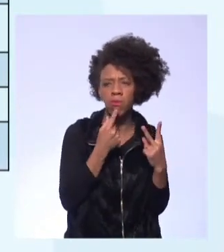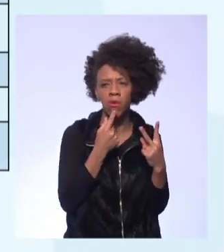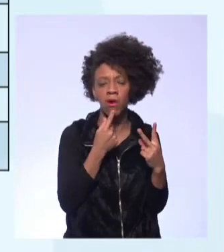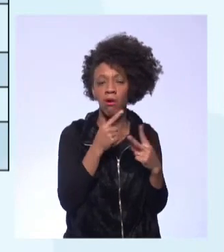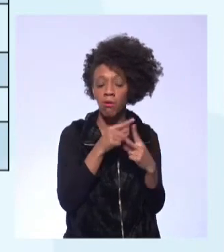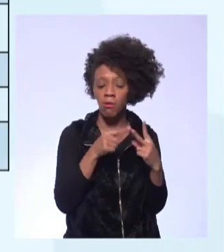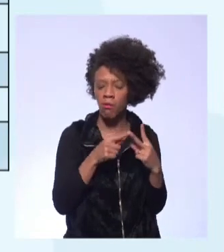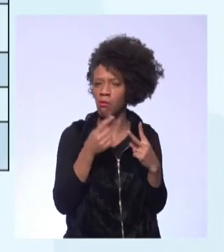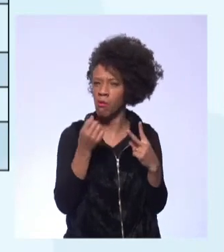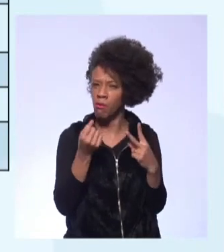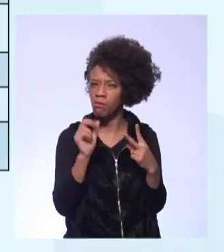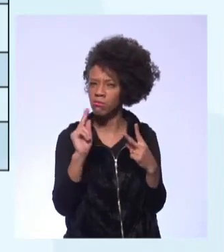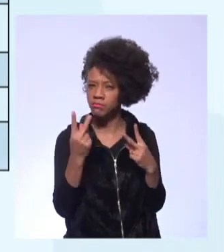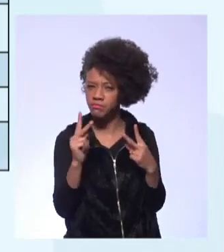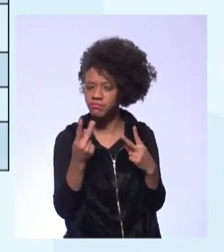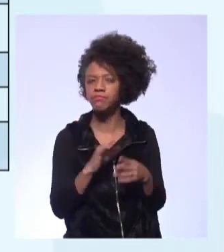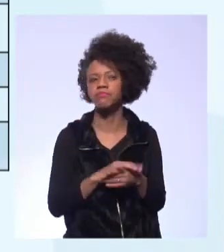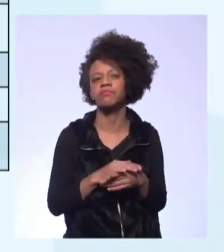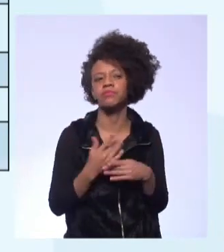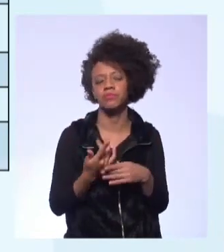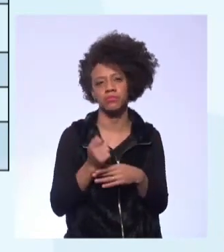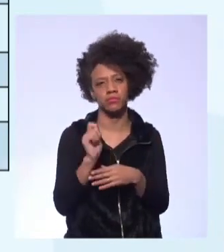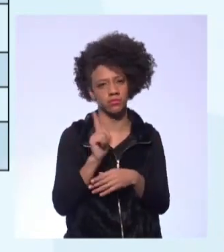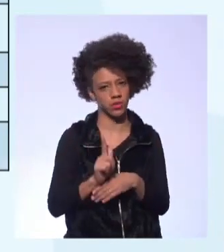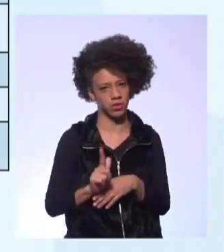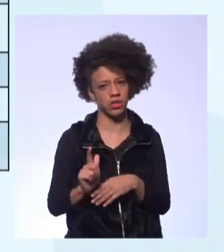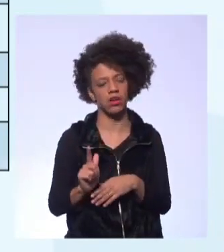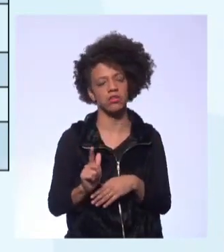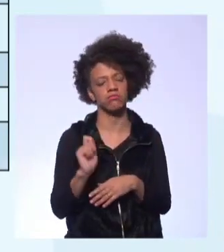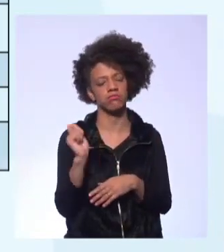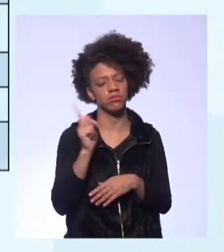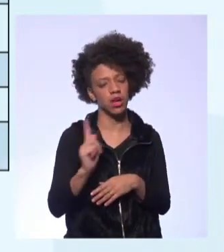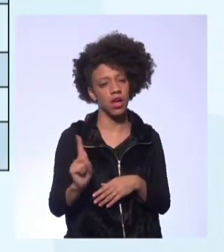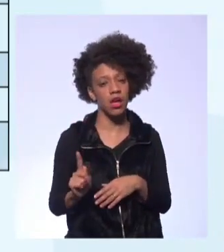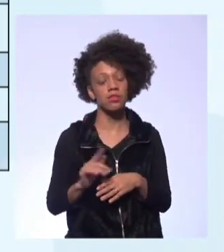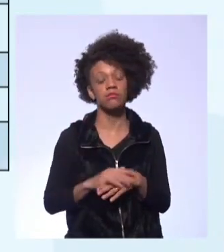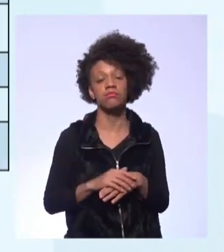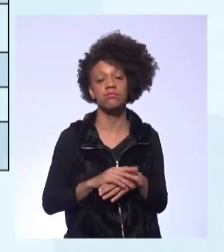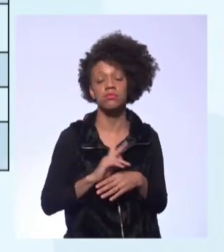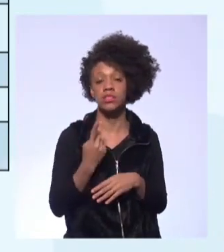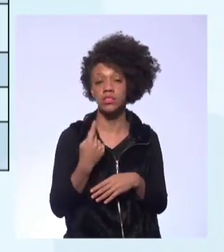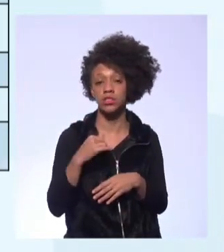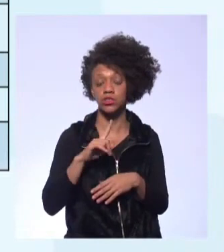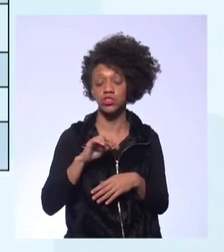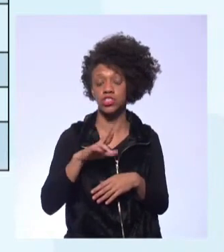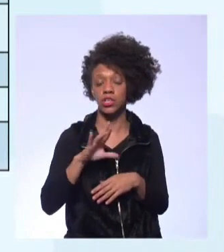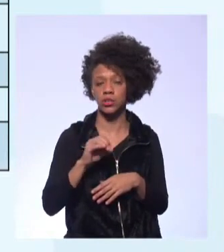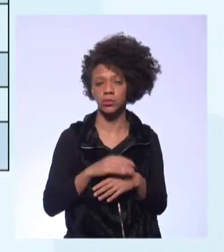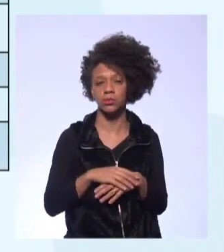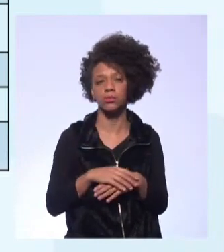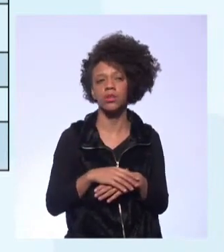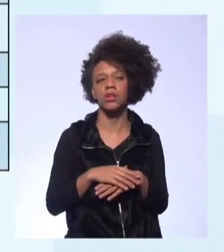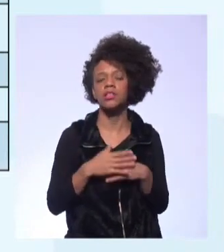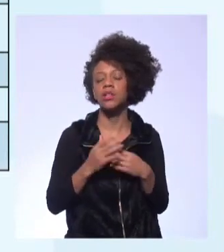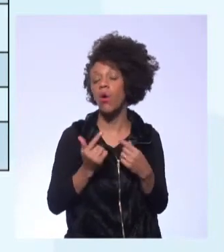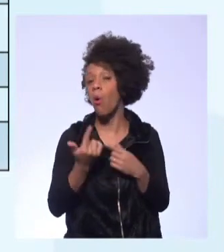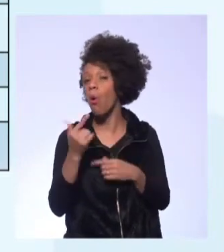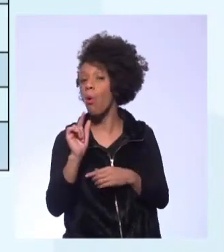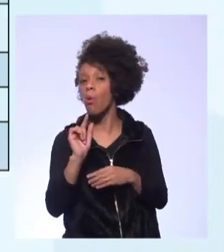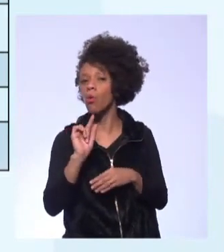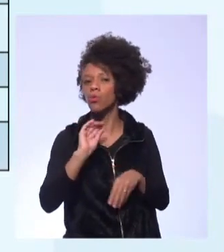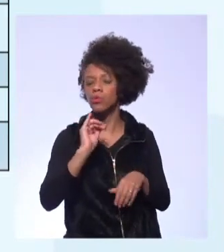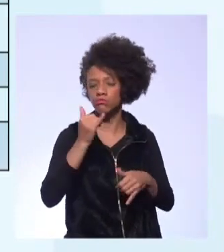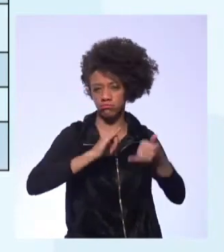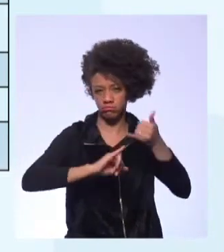2 Hs, que é o gás hidrogênio, que nós já acabamos de ver agora há pouco. Então, já é outra substância. Só que um pouquinho abaixo,